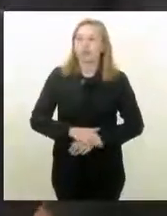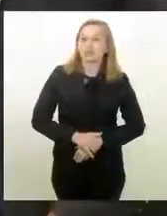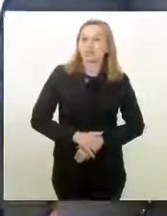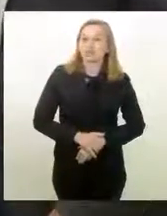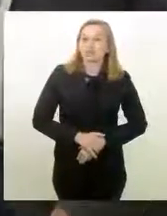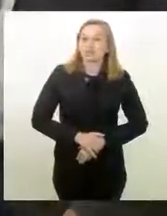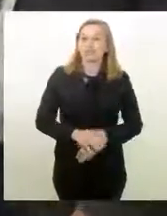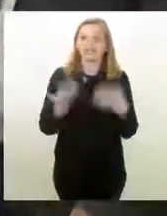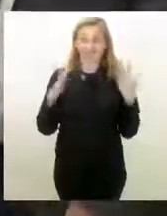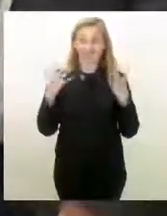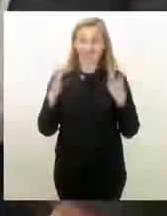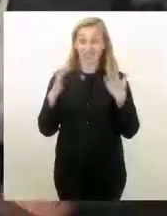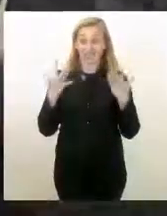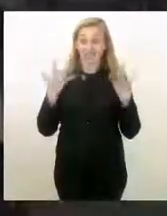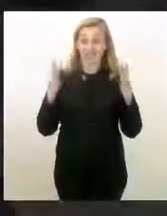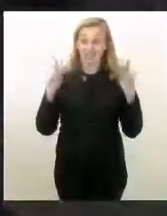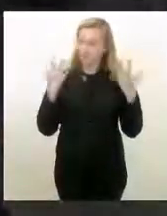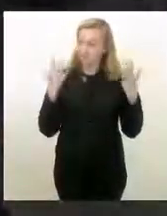Aí.